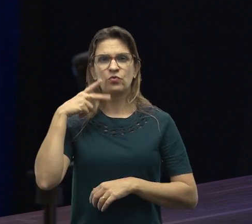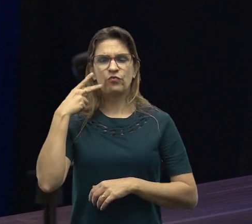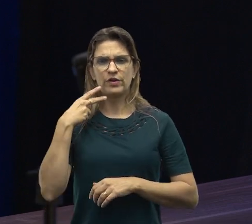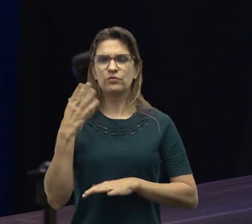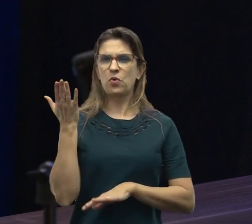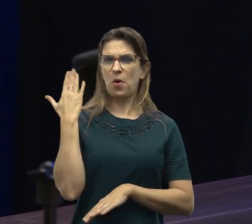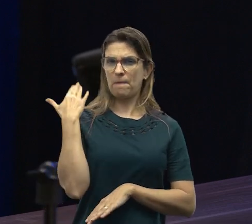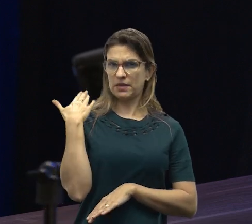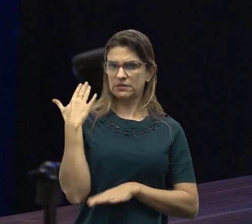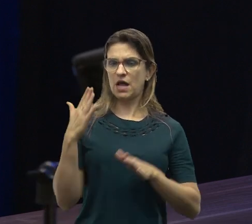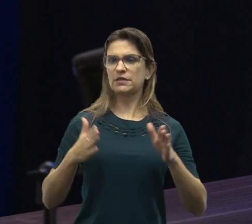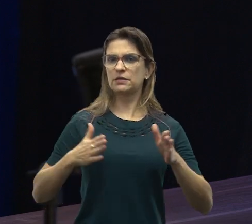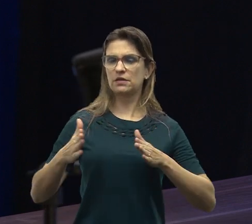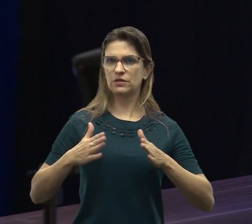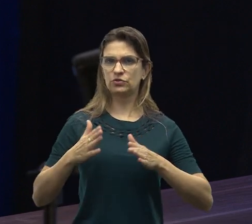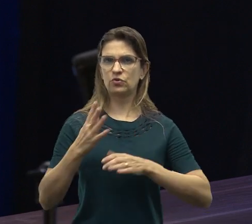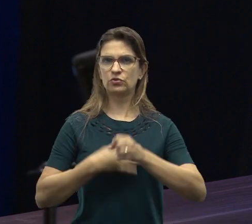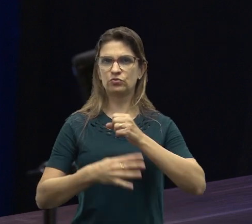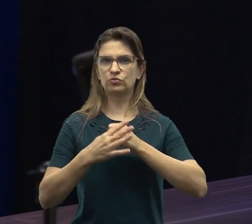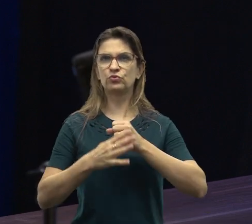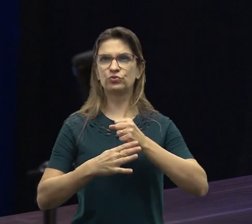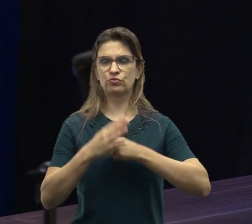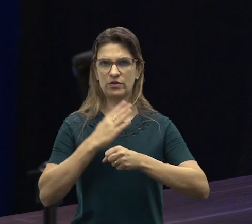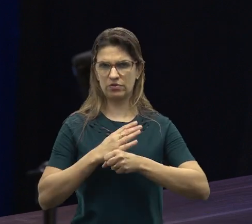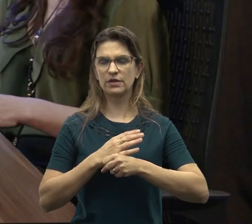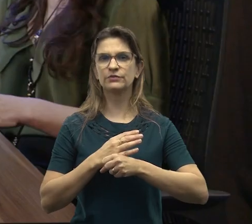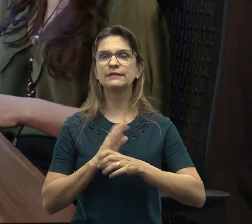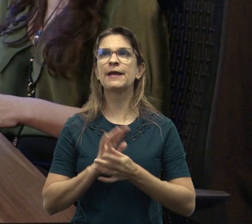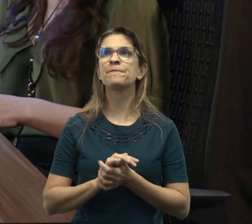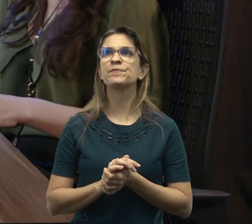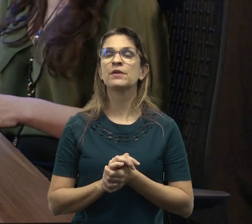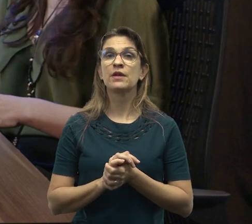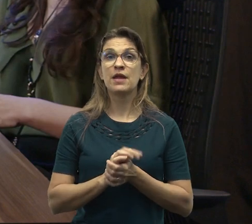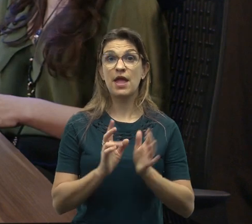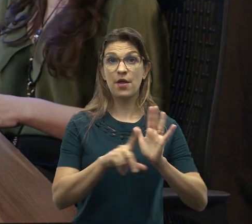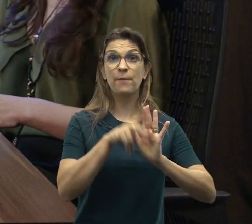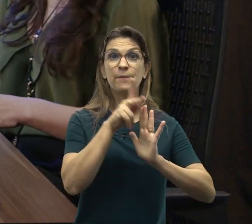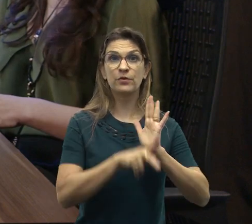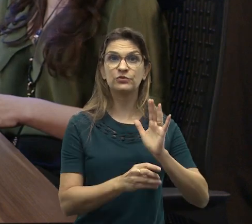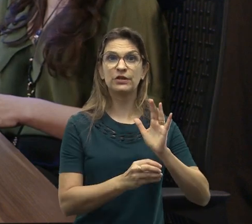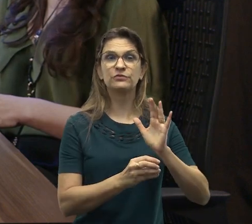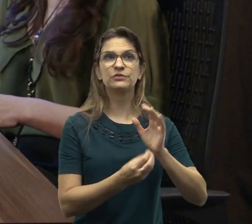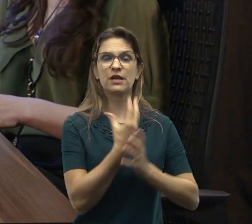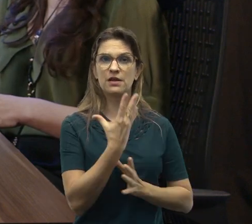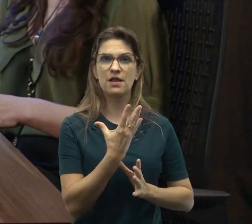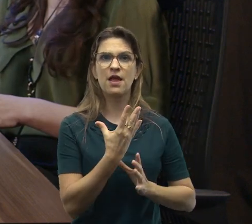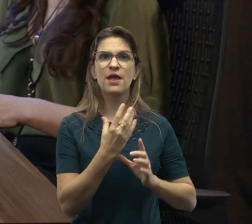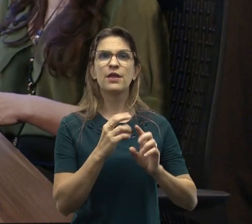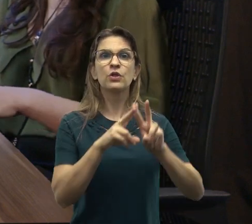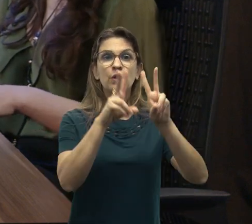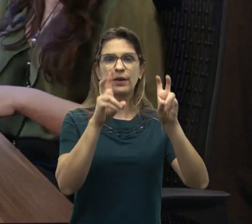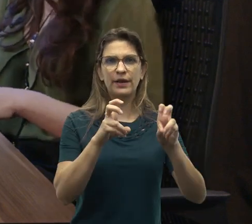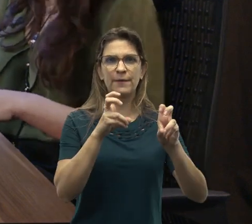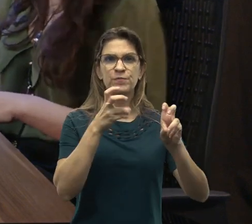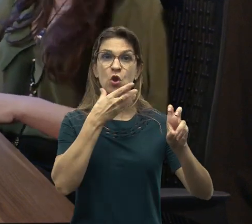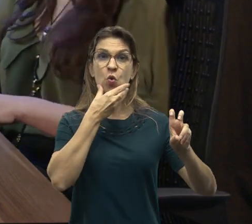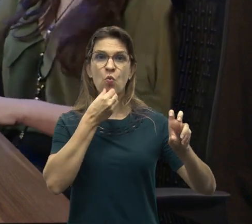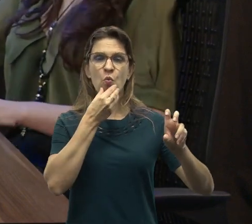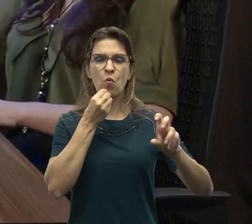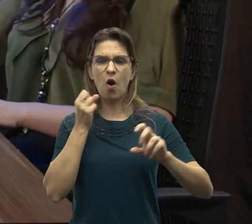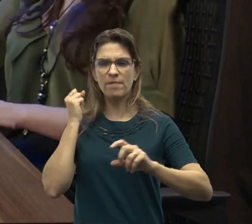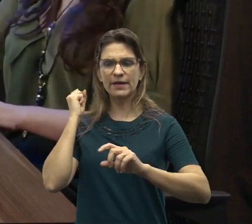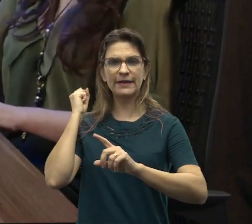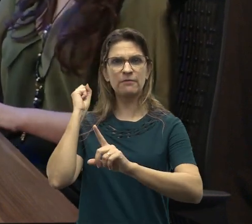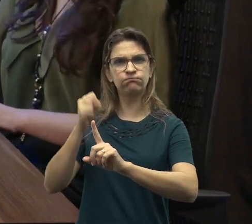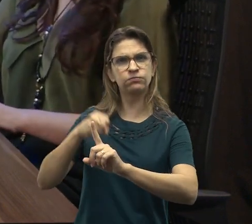eu fiz um projeto de lei que colocava o agressor dentro da discussão desse ciclo de violência lá num